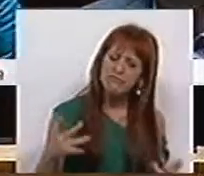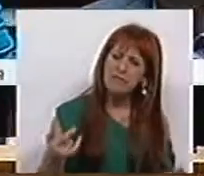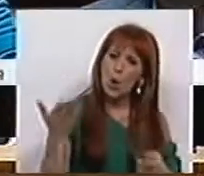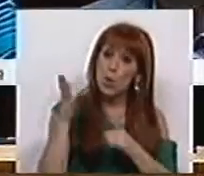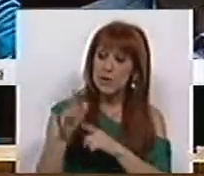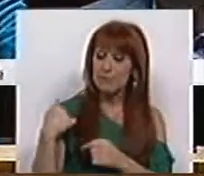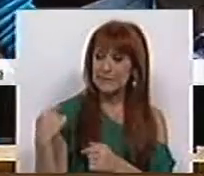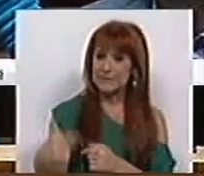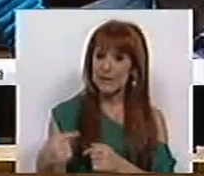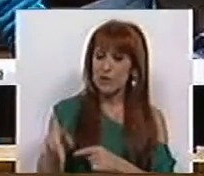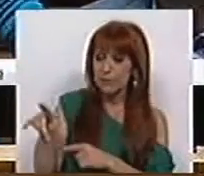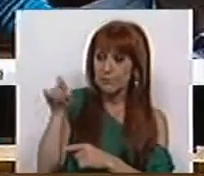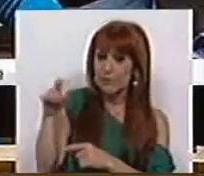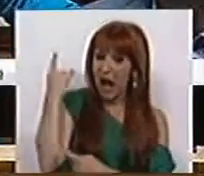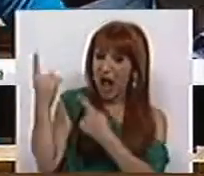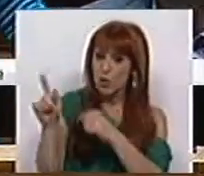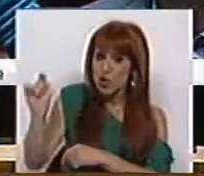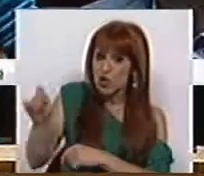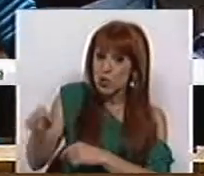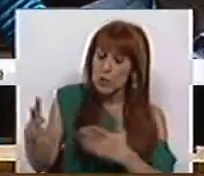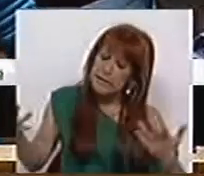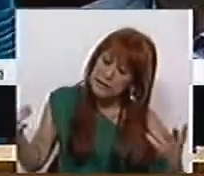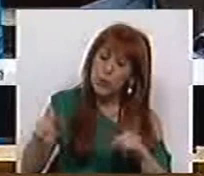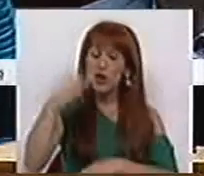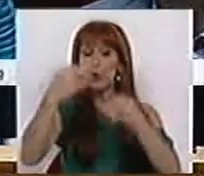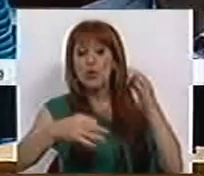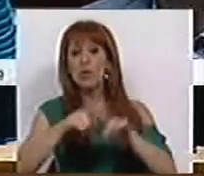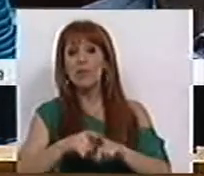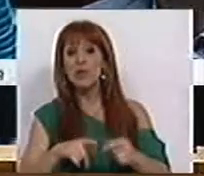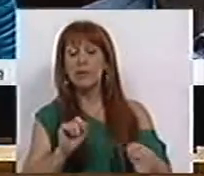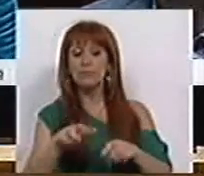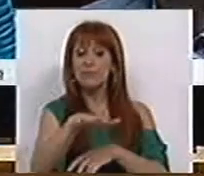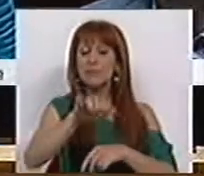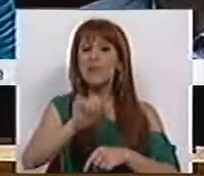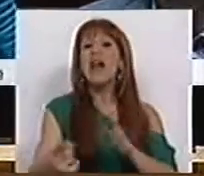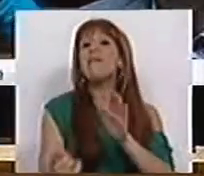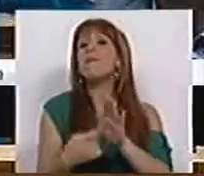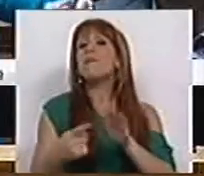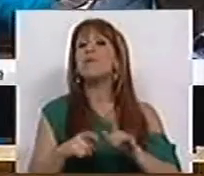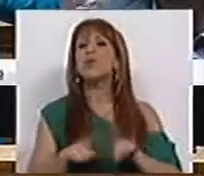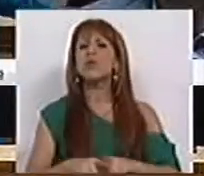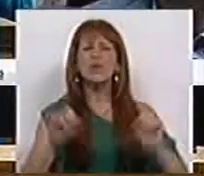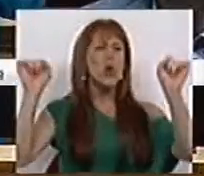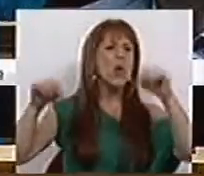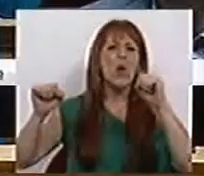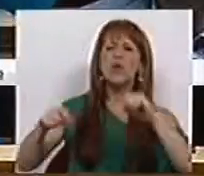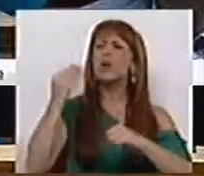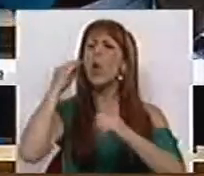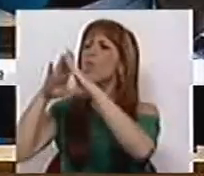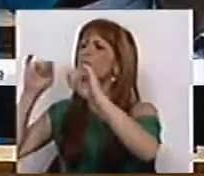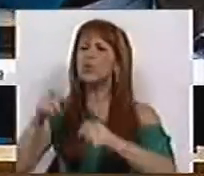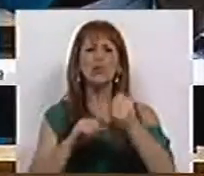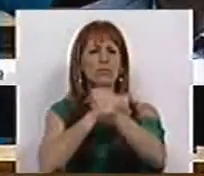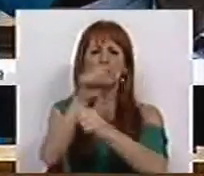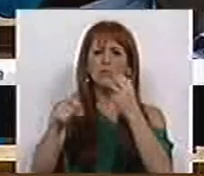é o exemplo da nomeação de alguns juízes para os tribunais de que barca falta consenso sobre o modelo